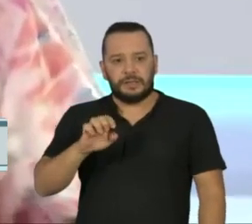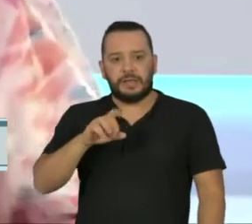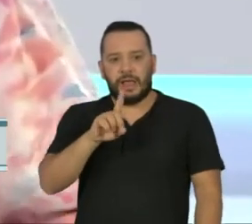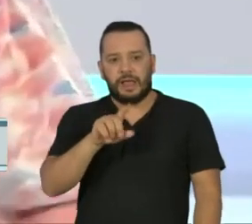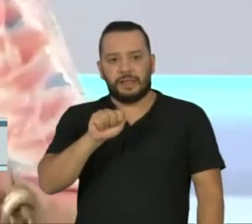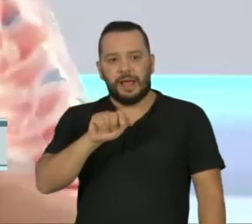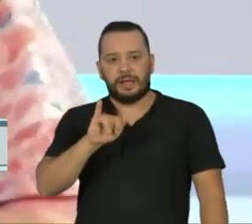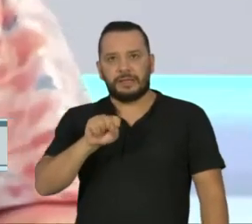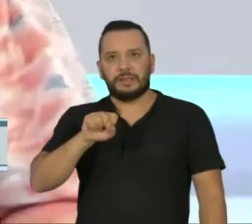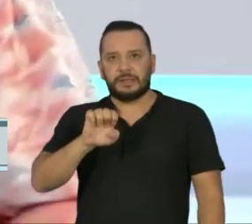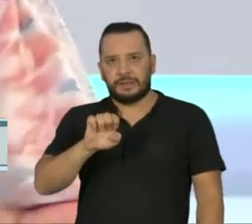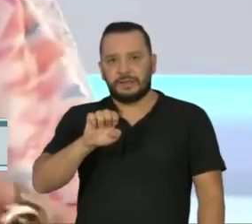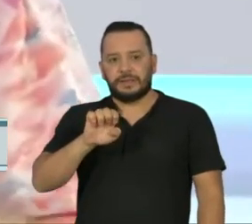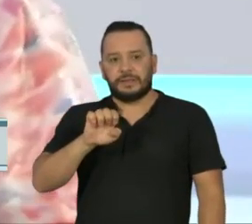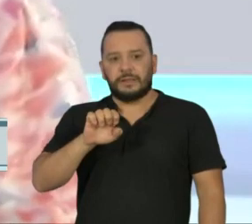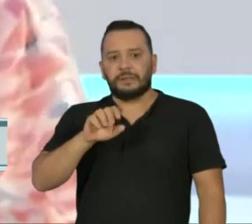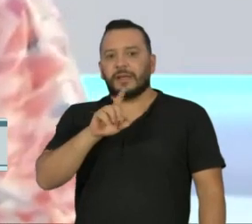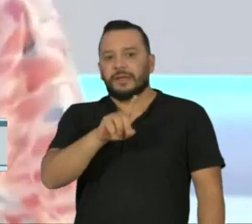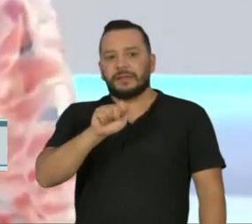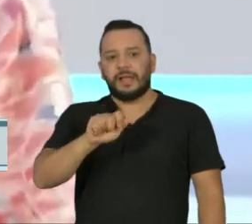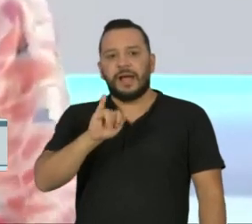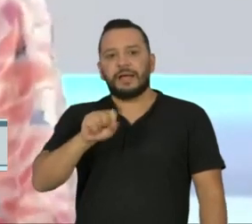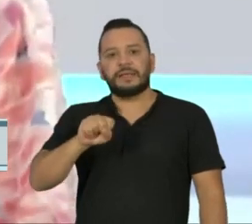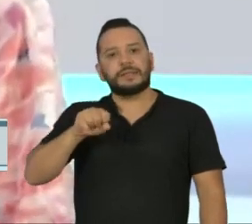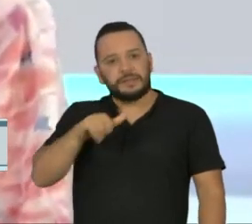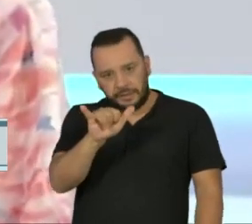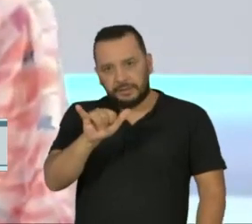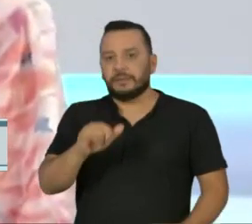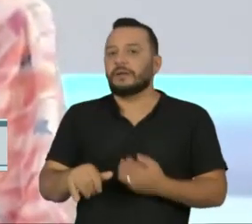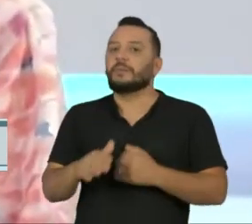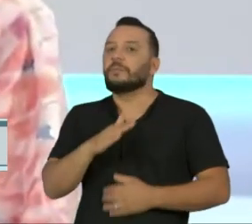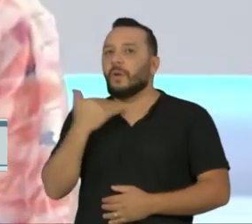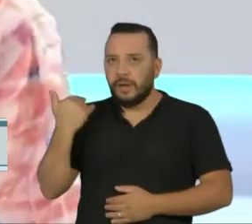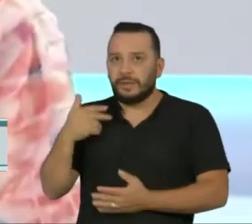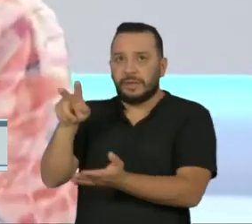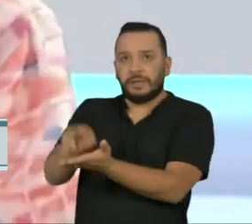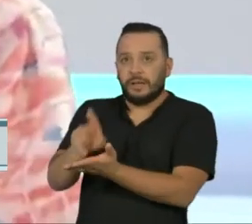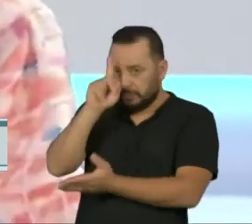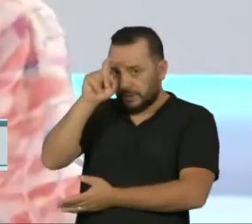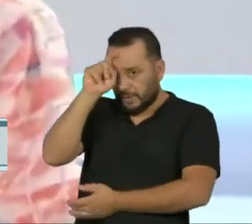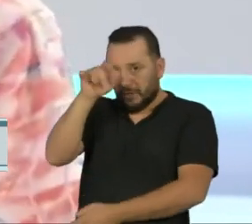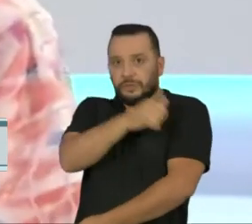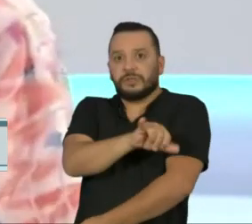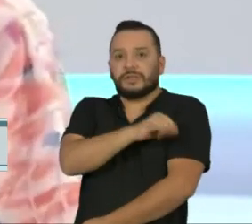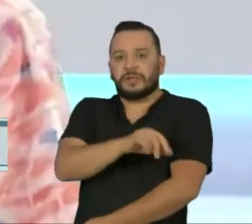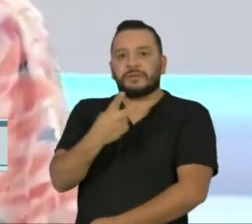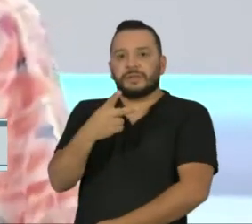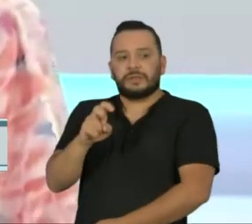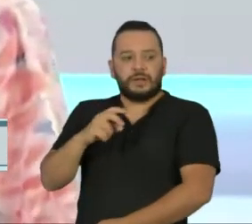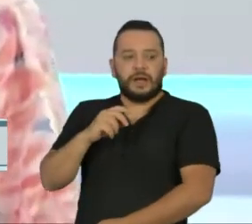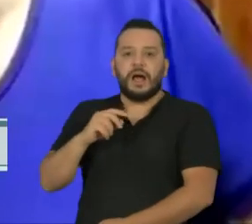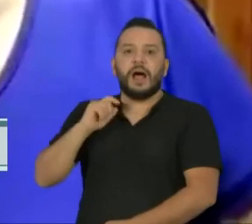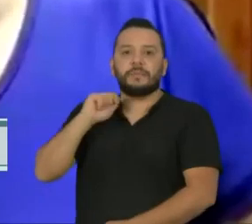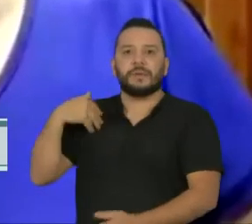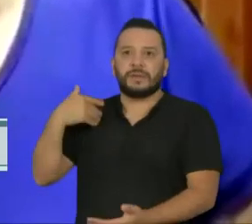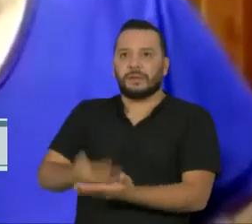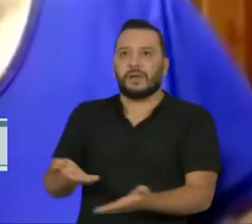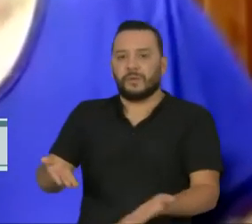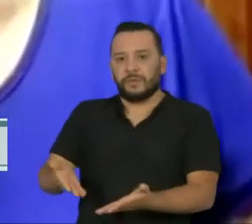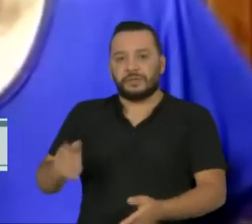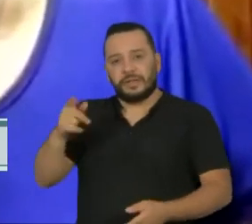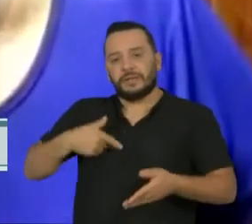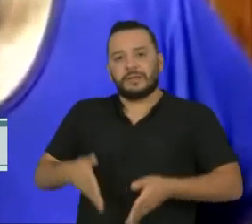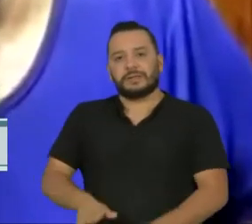desde lúcio de 90 anos estava internada no hospital do rio de janeiro desde o último dia 25 de abril com coronavírus